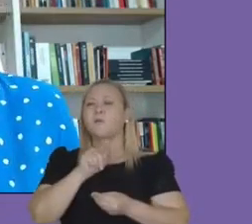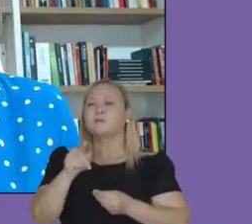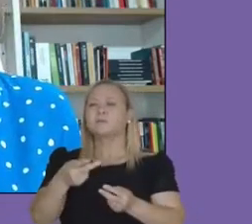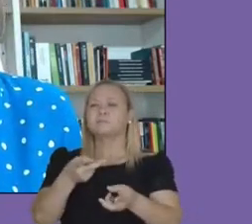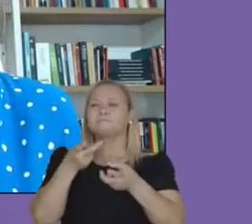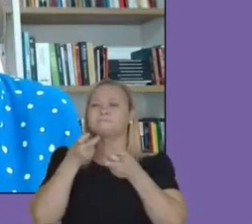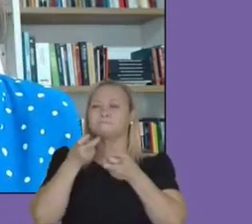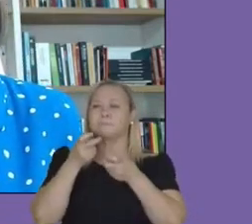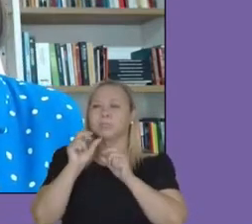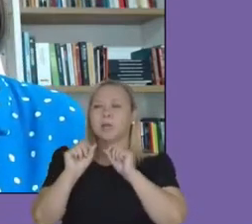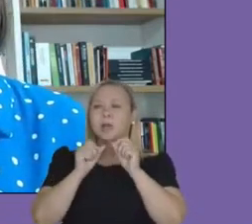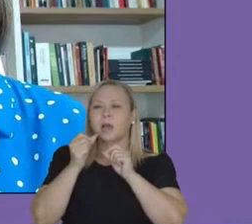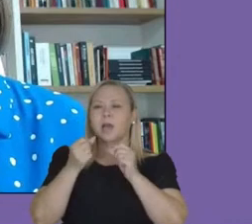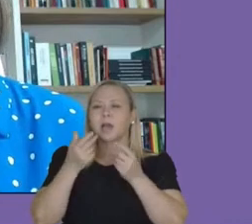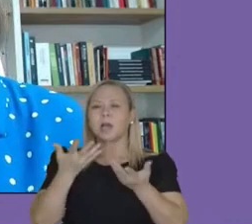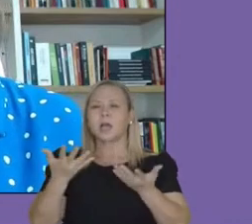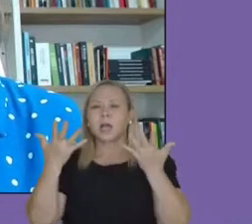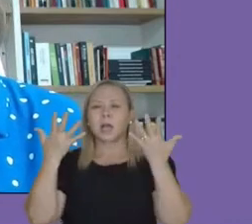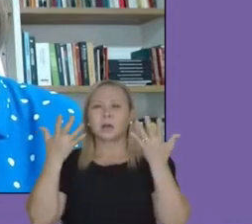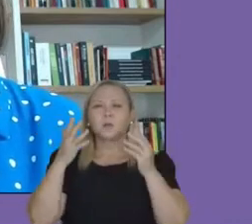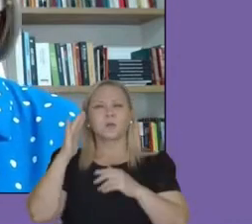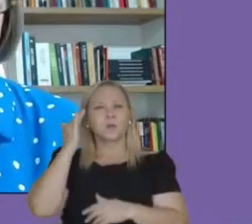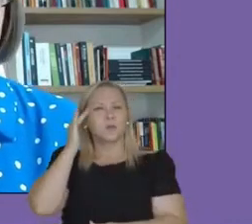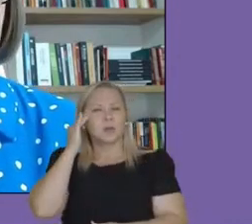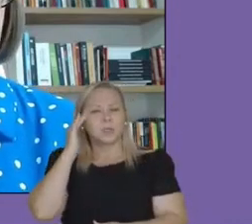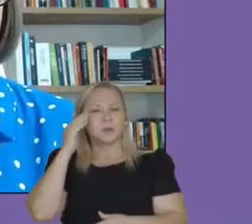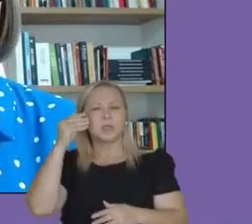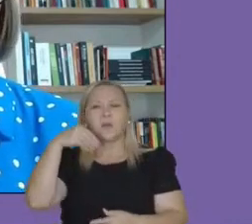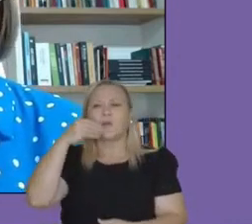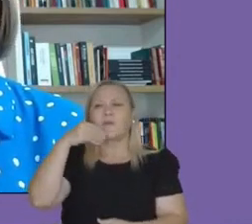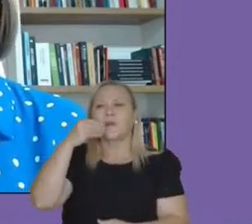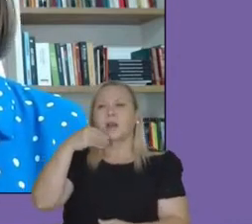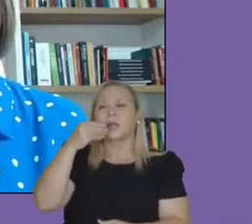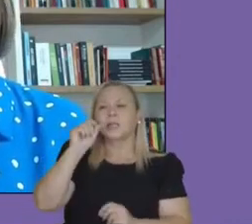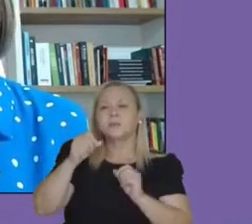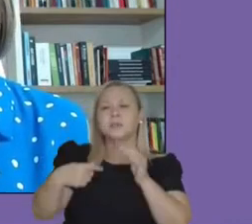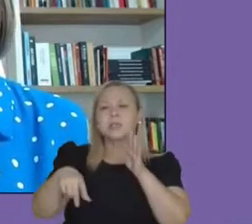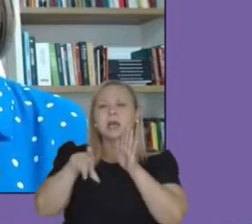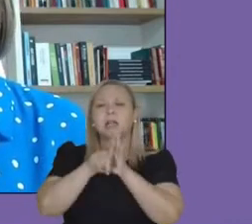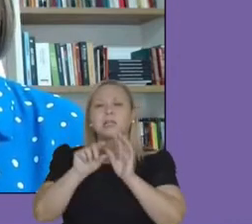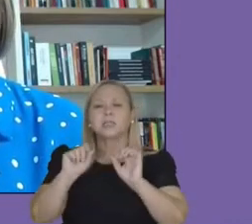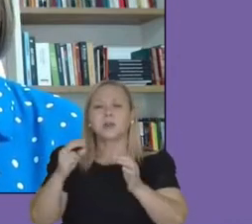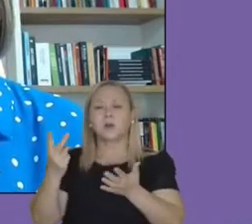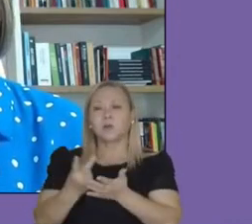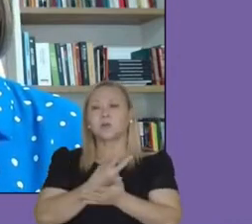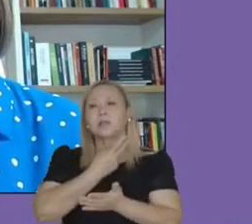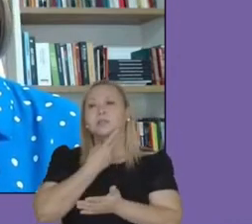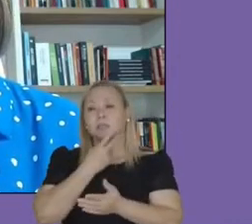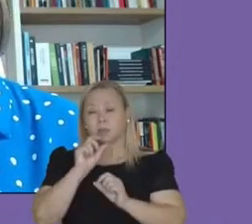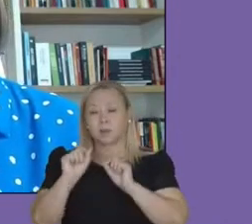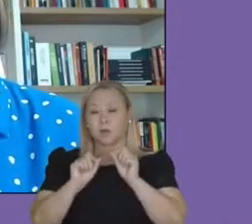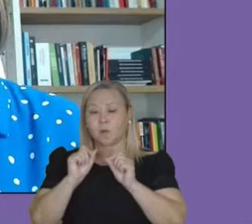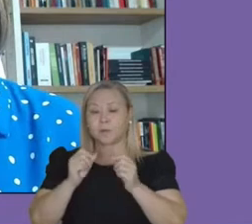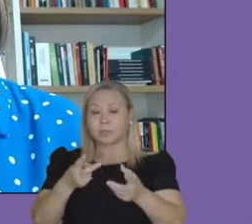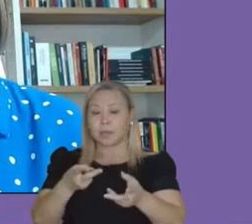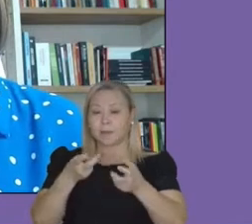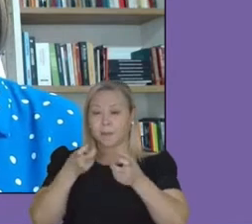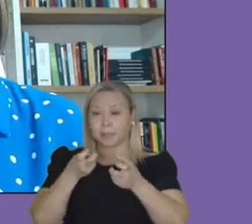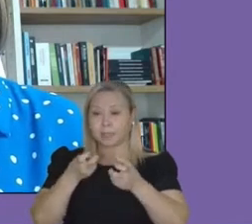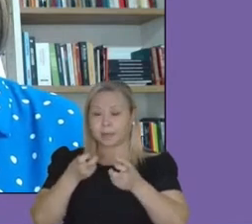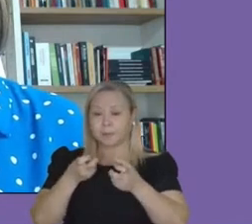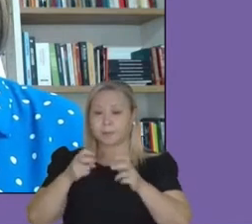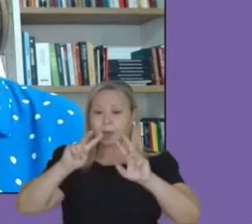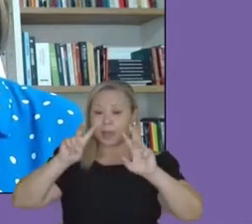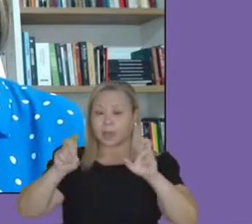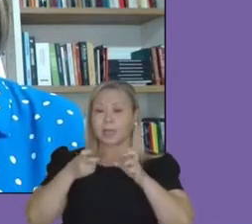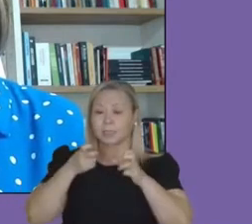vê a natureza do desmonte que está acontecendo e a perspectiva da inclusão educacional, Cláudia? A última questão